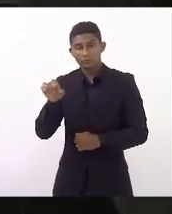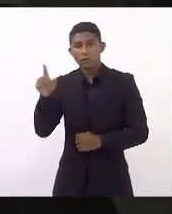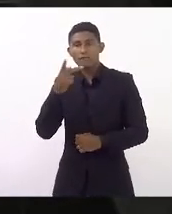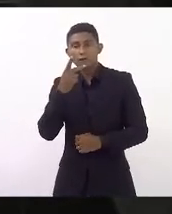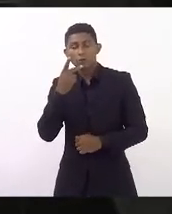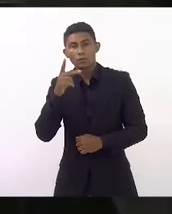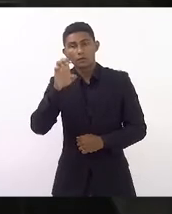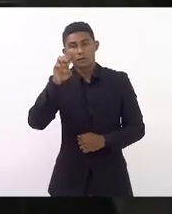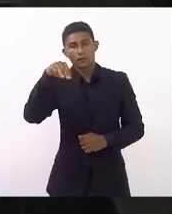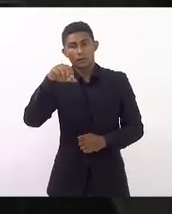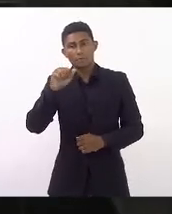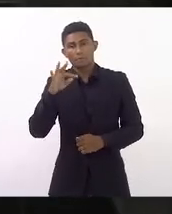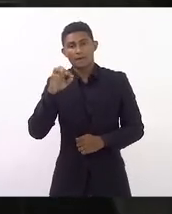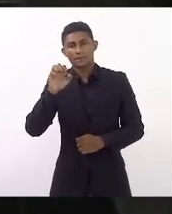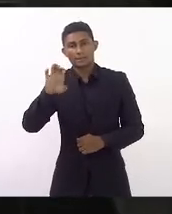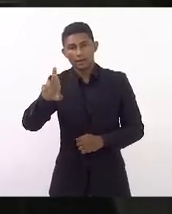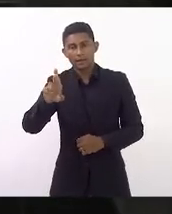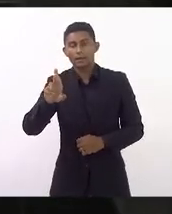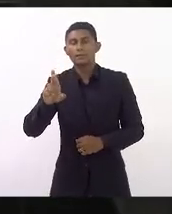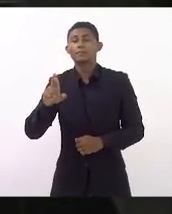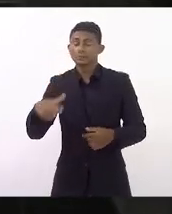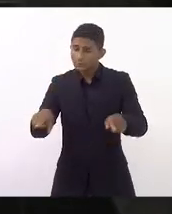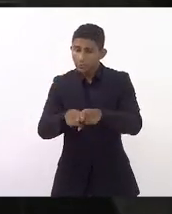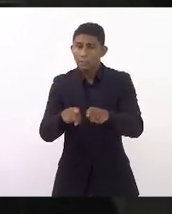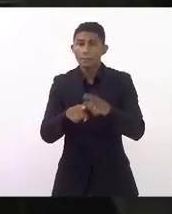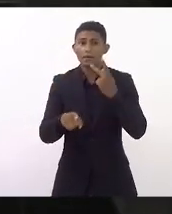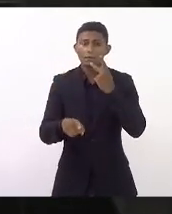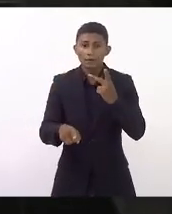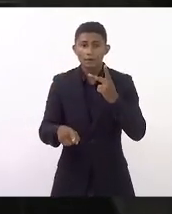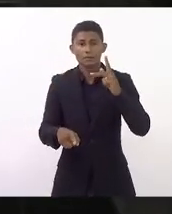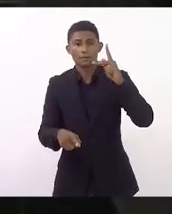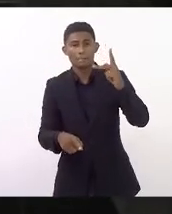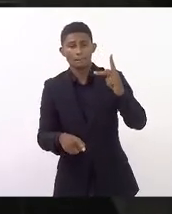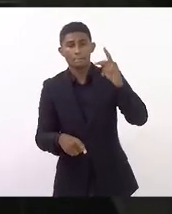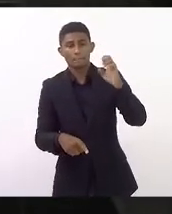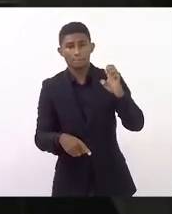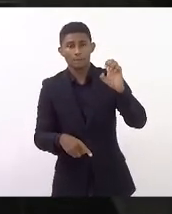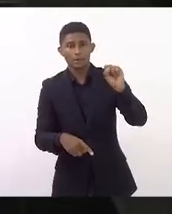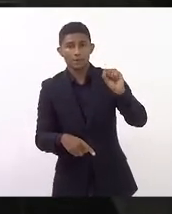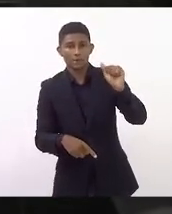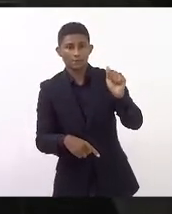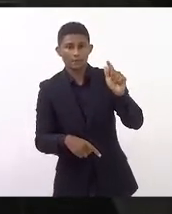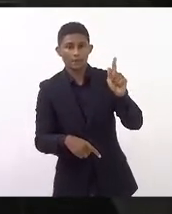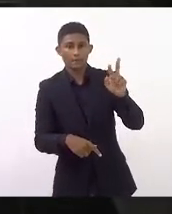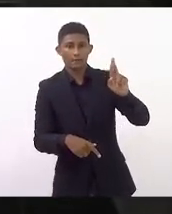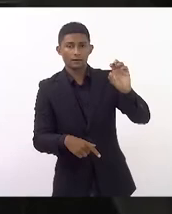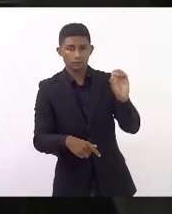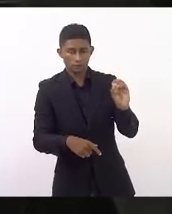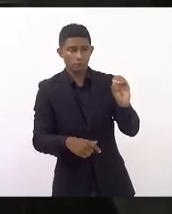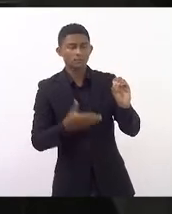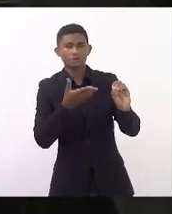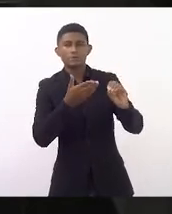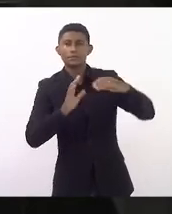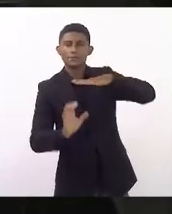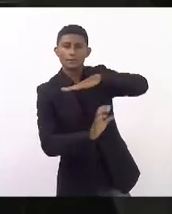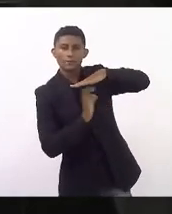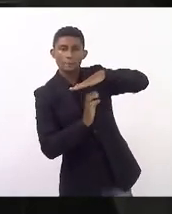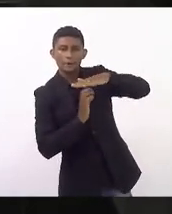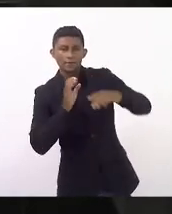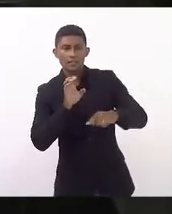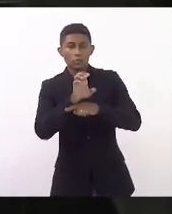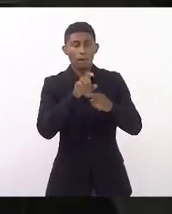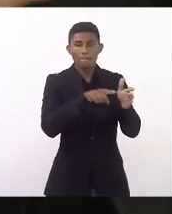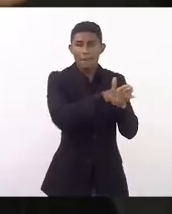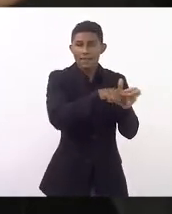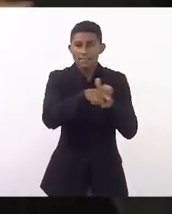da Emater. Eu quero ressaltar, Flávio, também a importância da Pesagro, da nossa empresa ferreirinha estadual de pesquisa